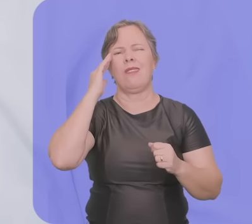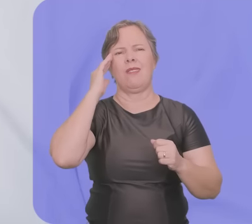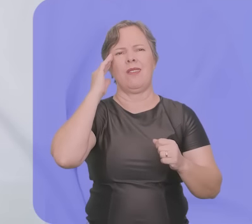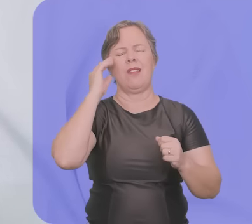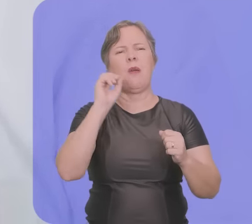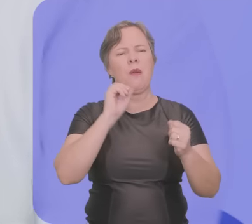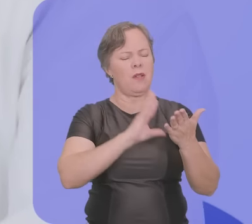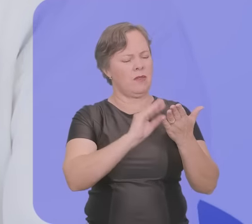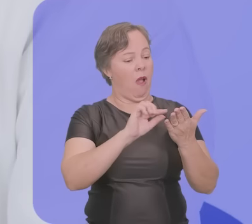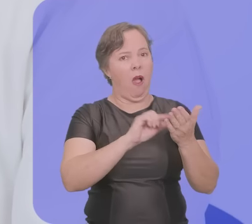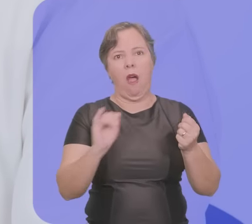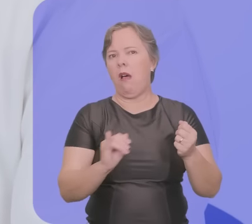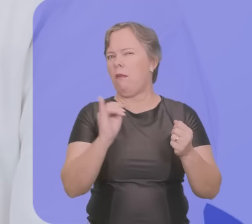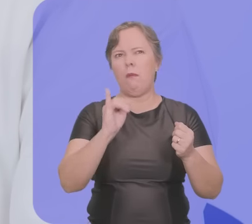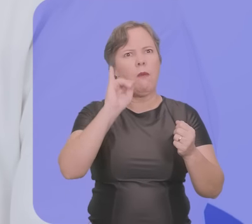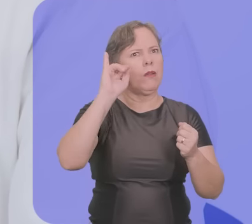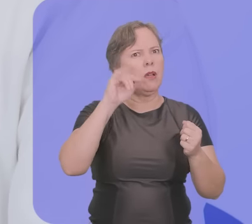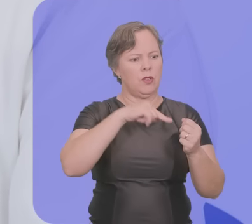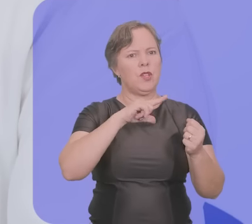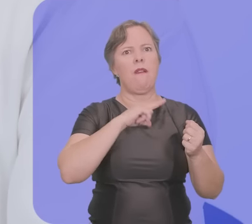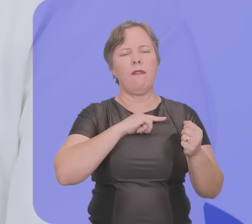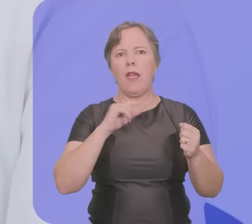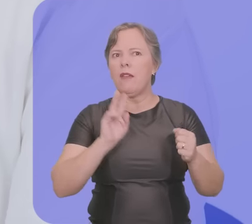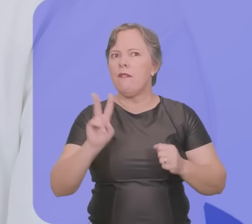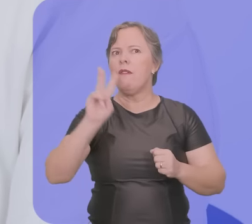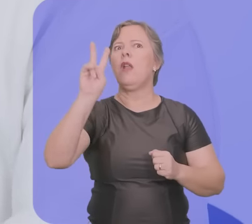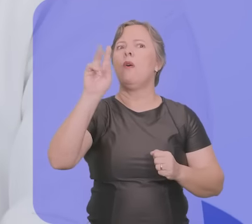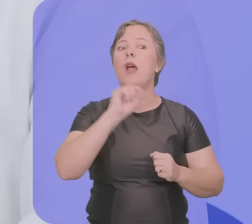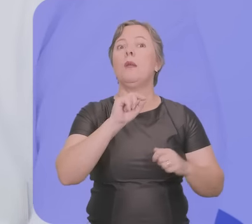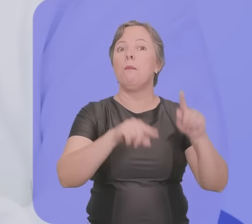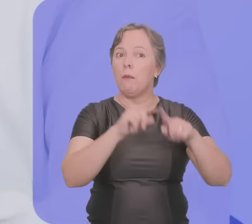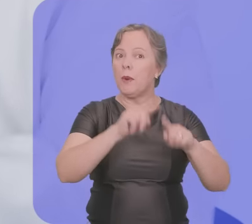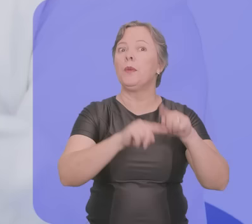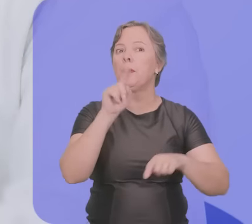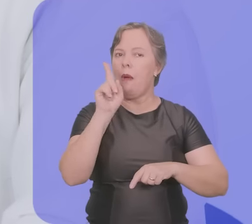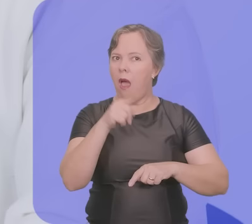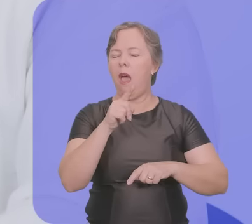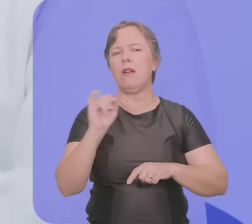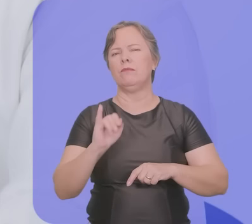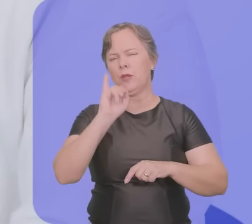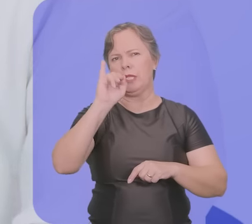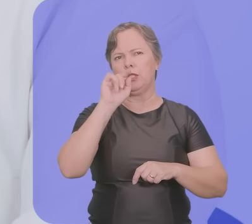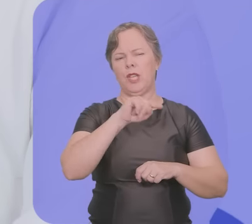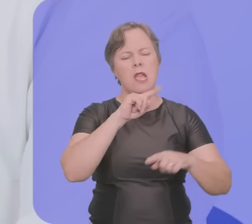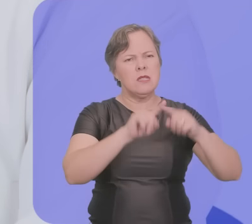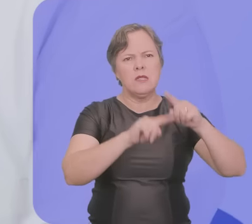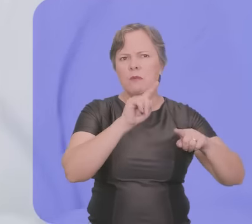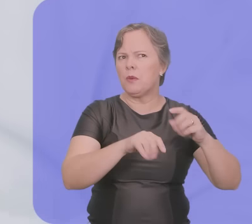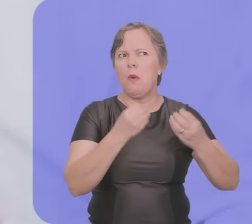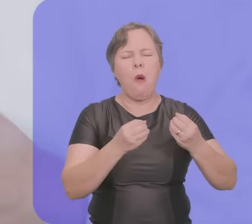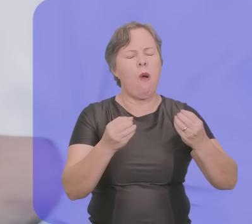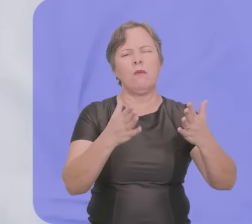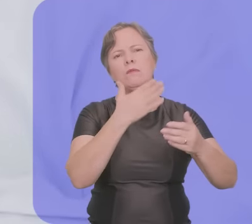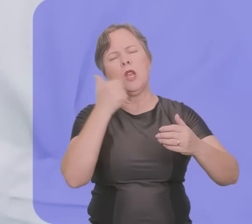eles fizeram? Vamos potencializar a venda, né, dos produtos e conseguiram aumentar a venda tanto de cerveja quanto de